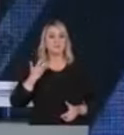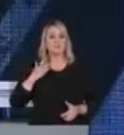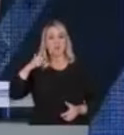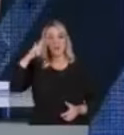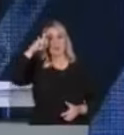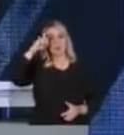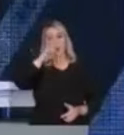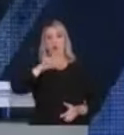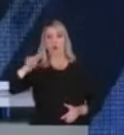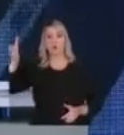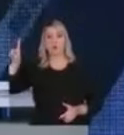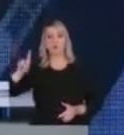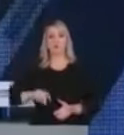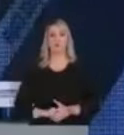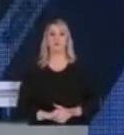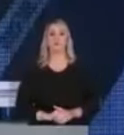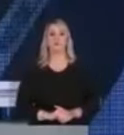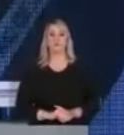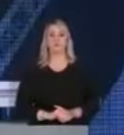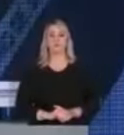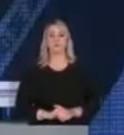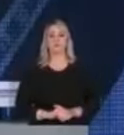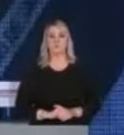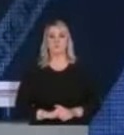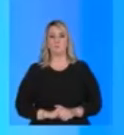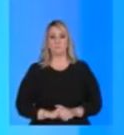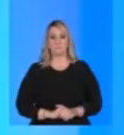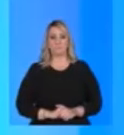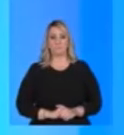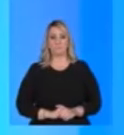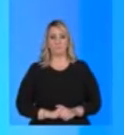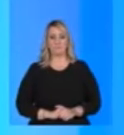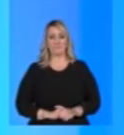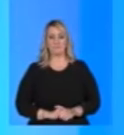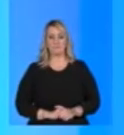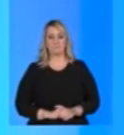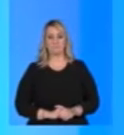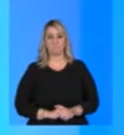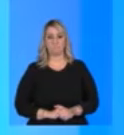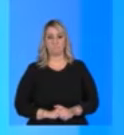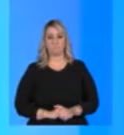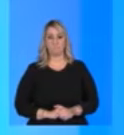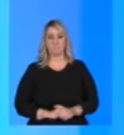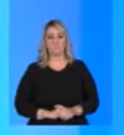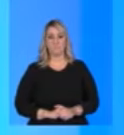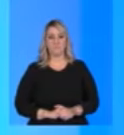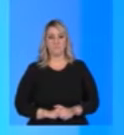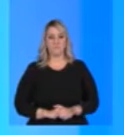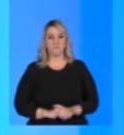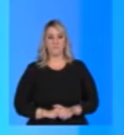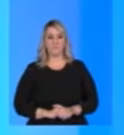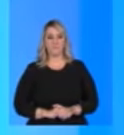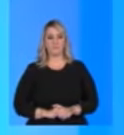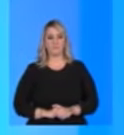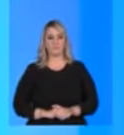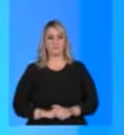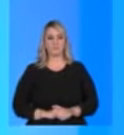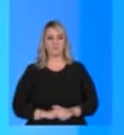porque foi o primeiro ele encerra essa rodada mol oso mol Osório